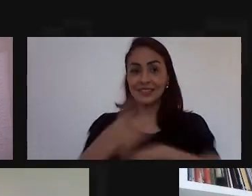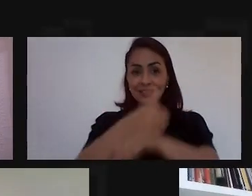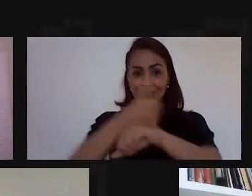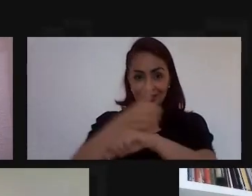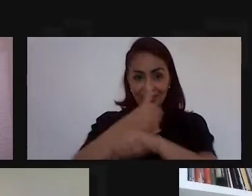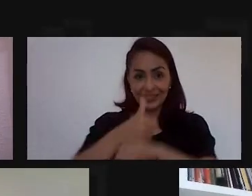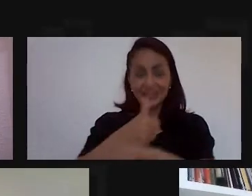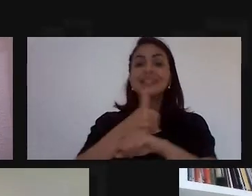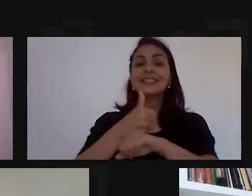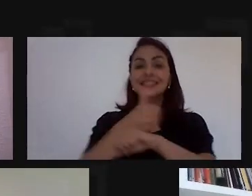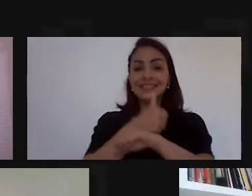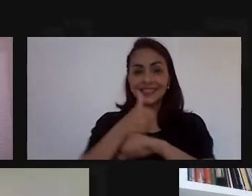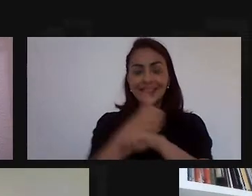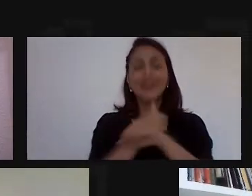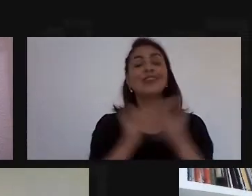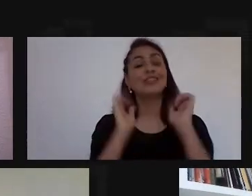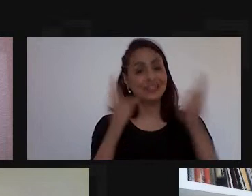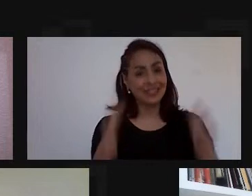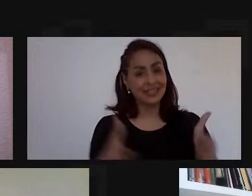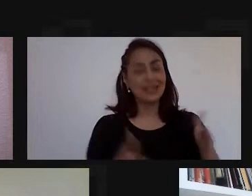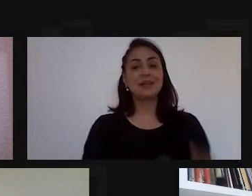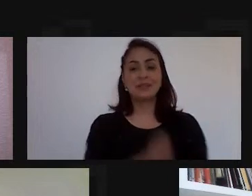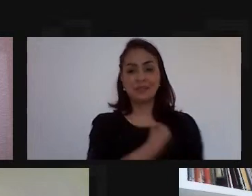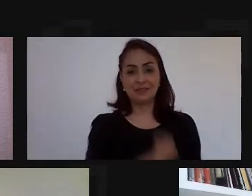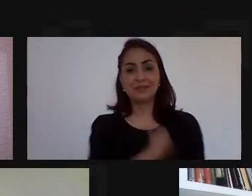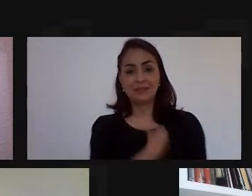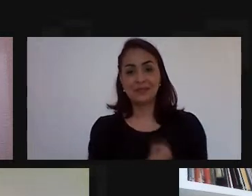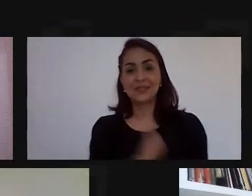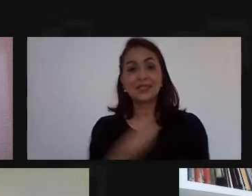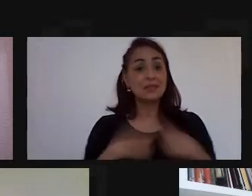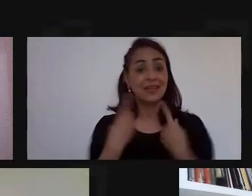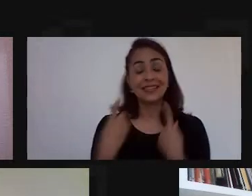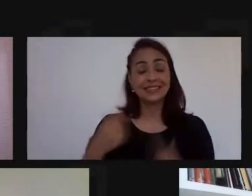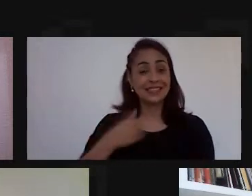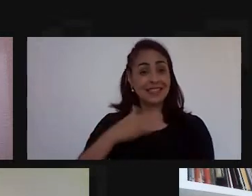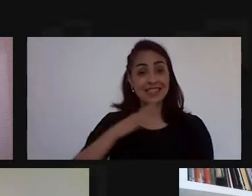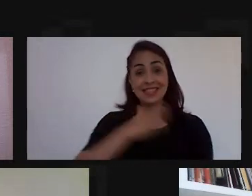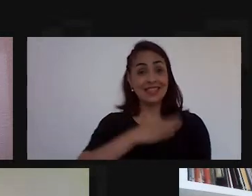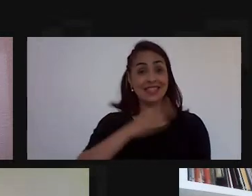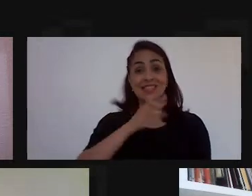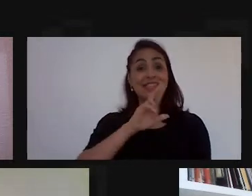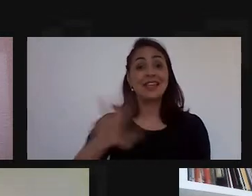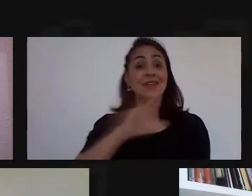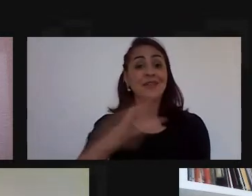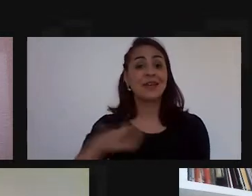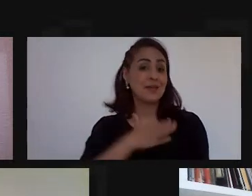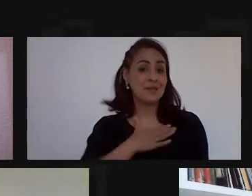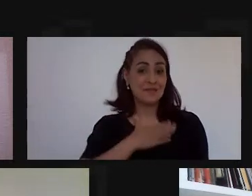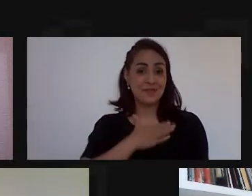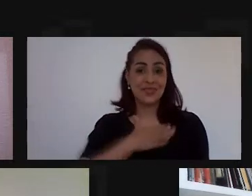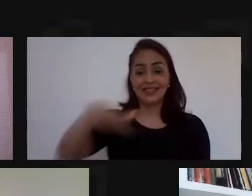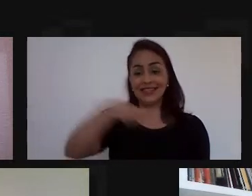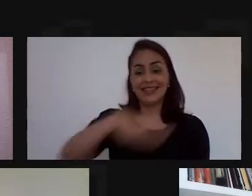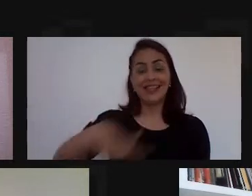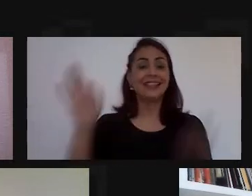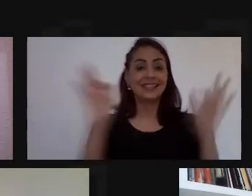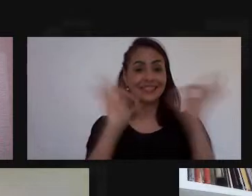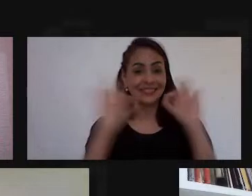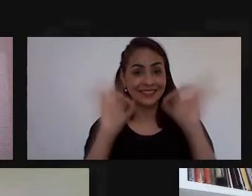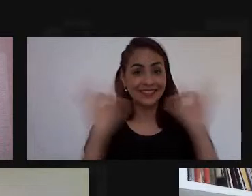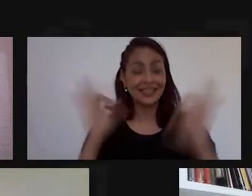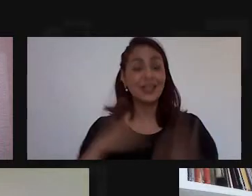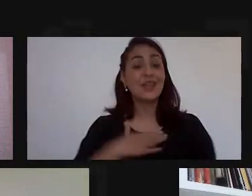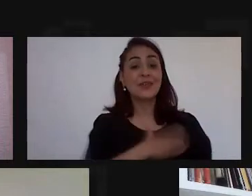a minha praia, a parte tecnológica, eu tenho dificuldade, até porque eu prefiro escrever,